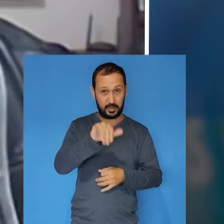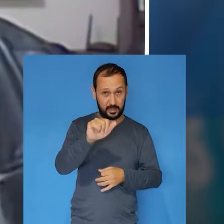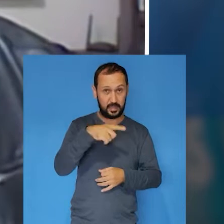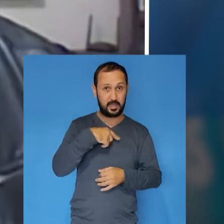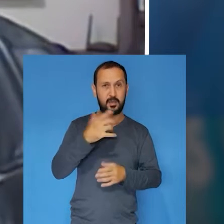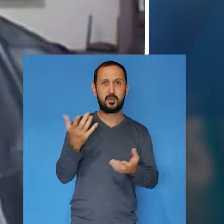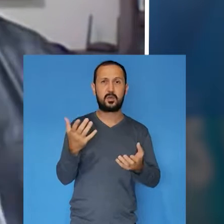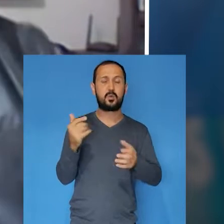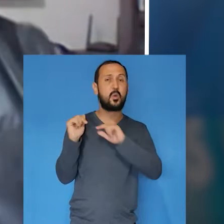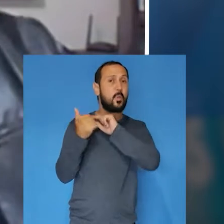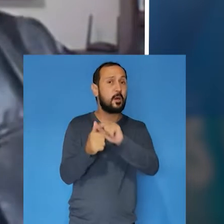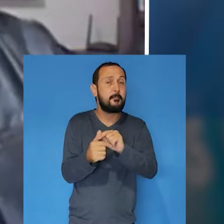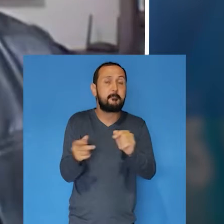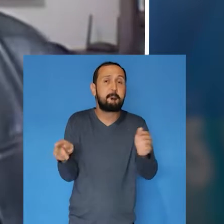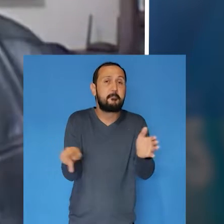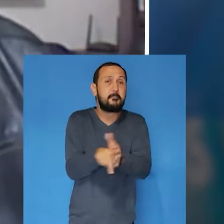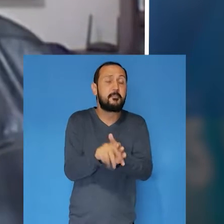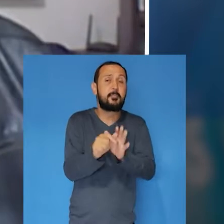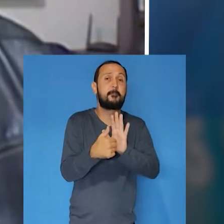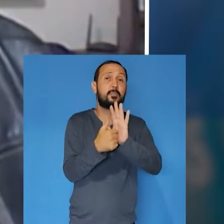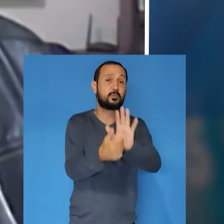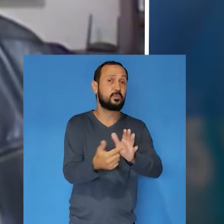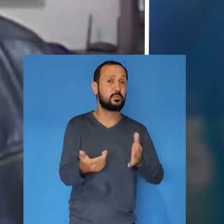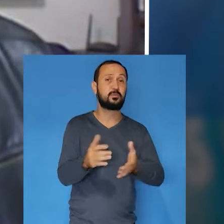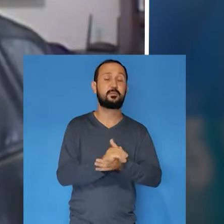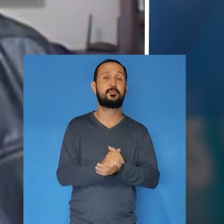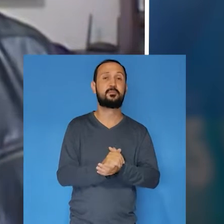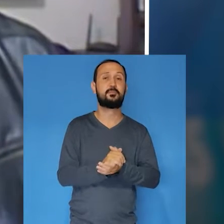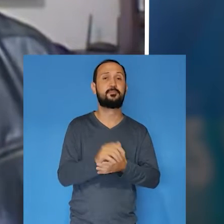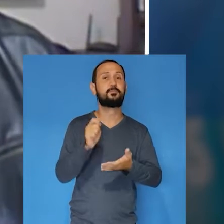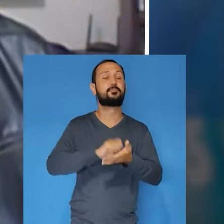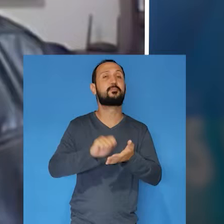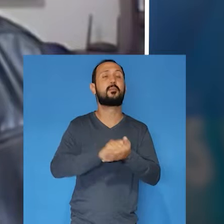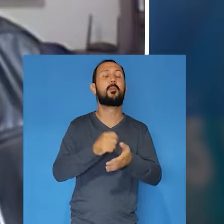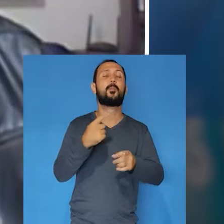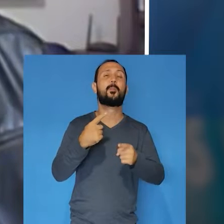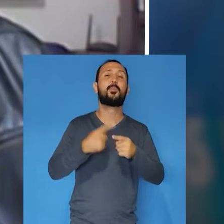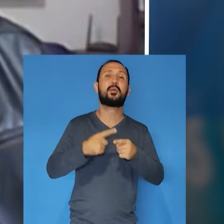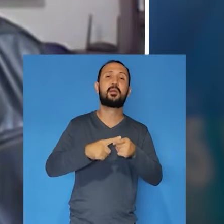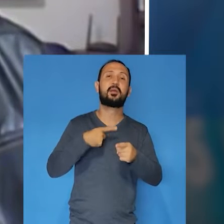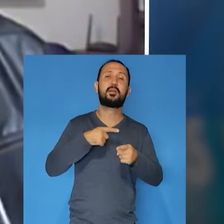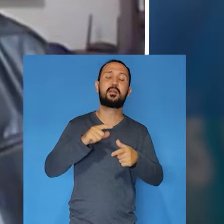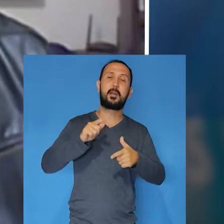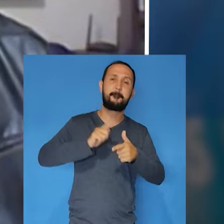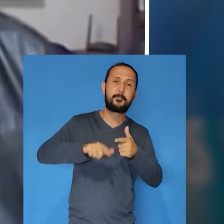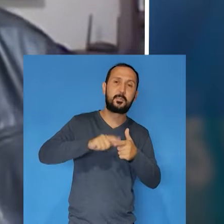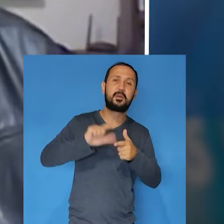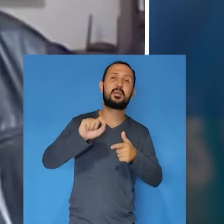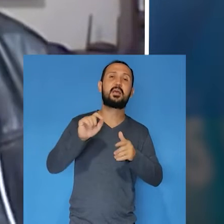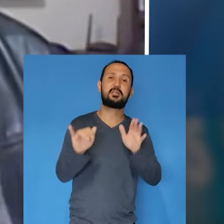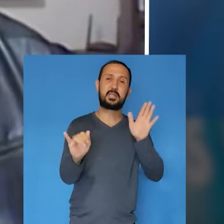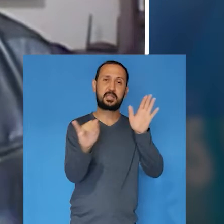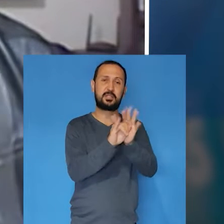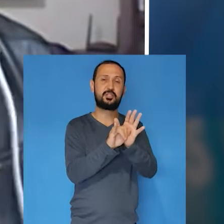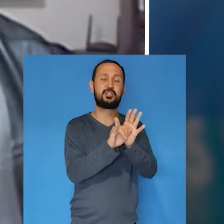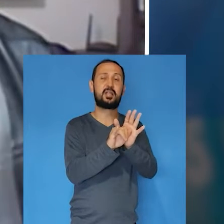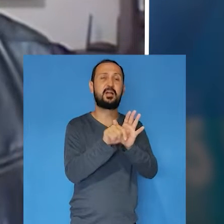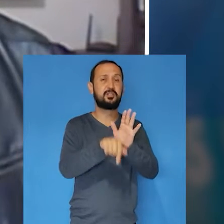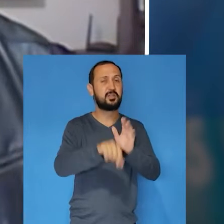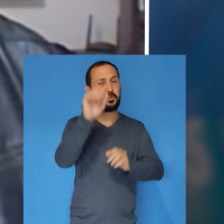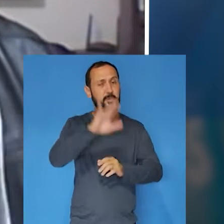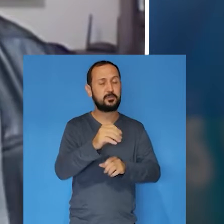exemplo, que é o clássico instantâneo, né, desse escritor, escrito em resposta a toda uma questão, né, do que seria essa